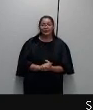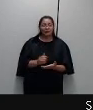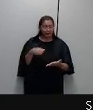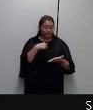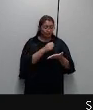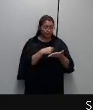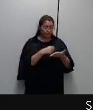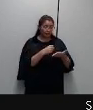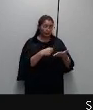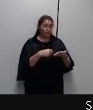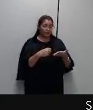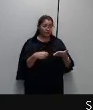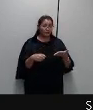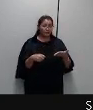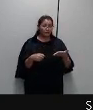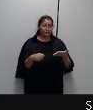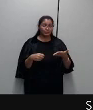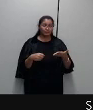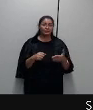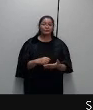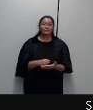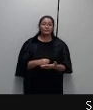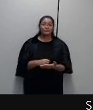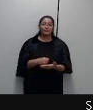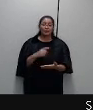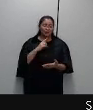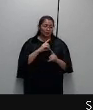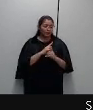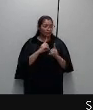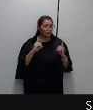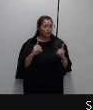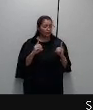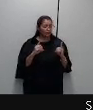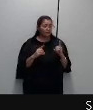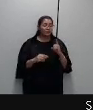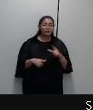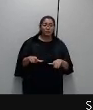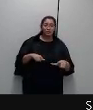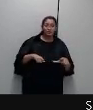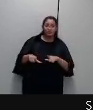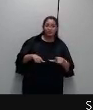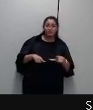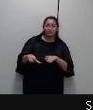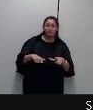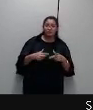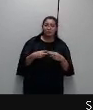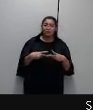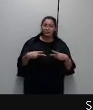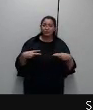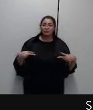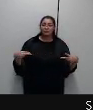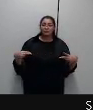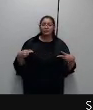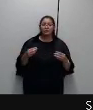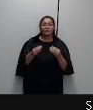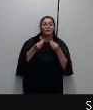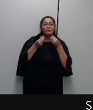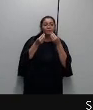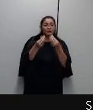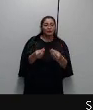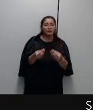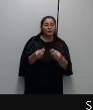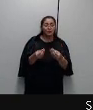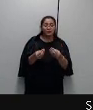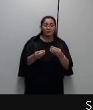é uma é uma delegação de trás exercício de atividades de materiais é concedido aos cartórios de registro de pessoas naturais